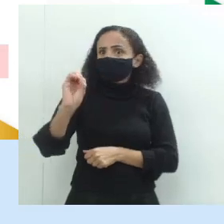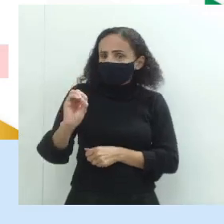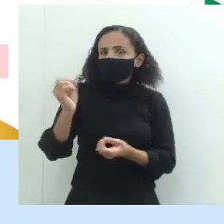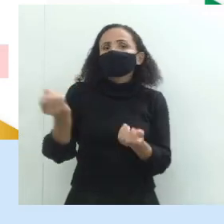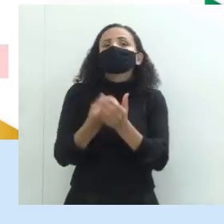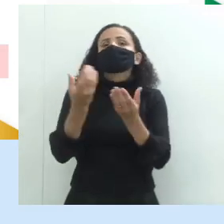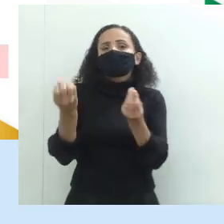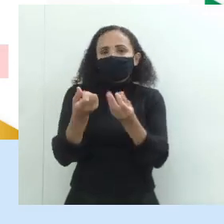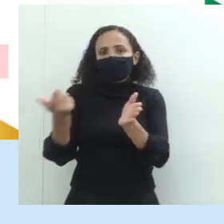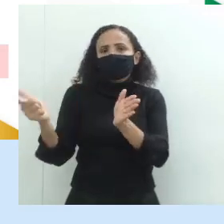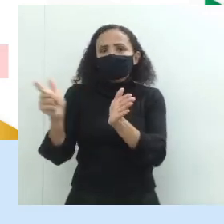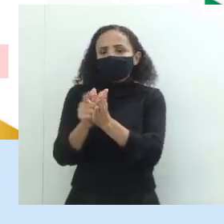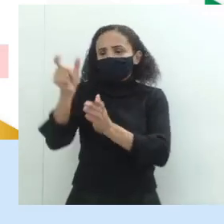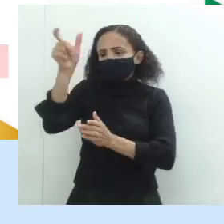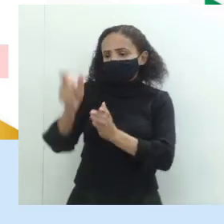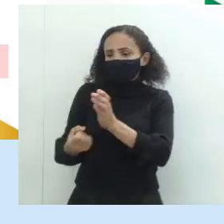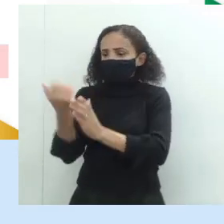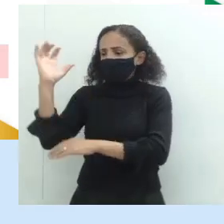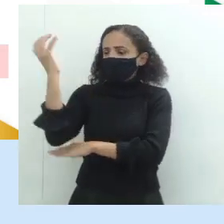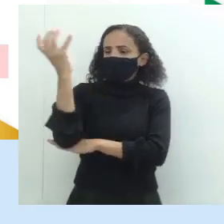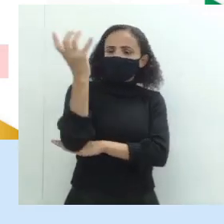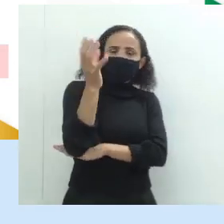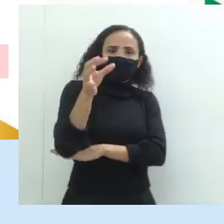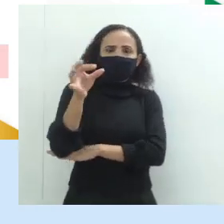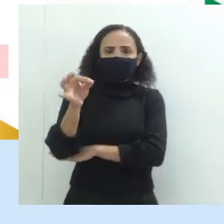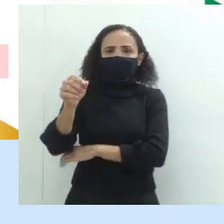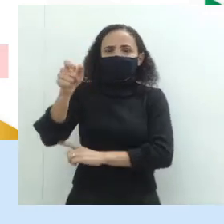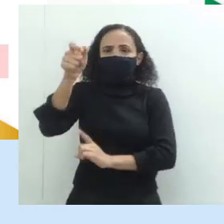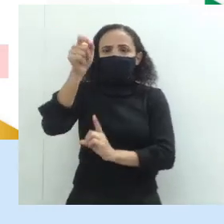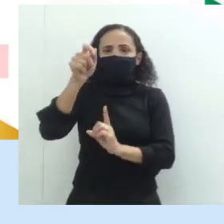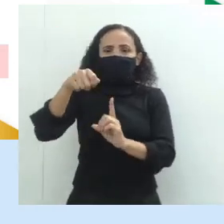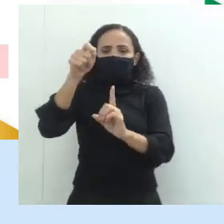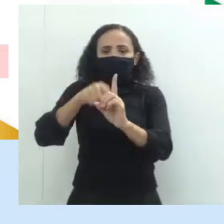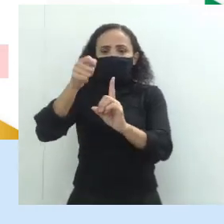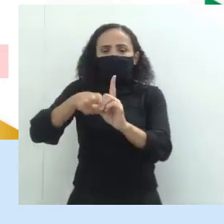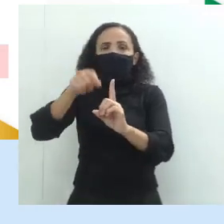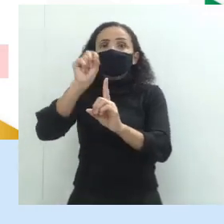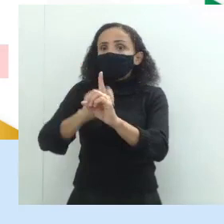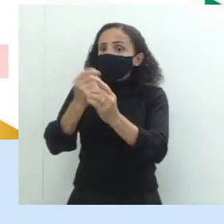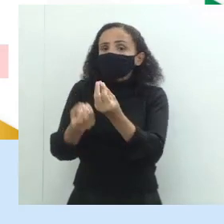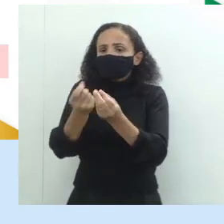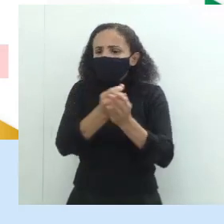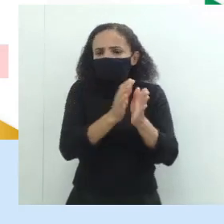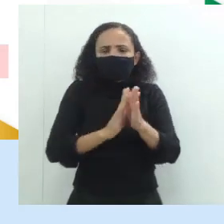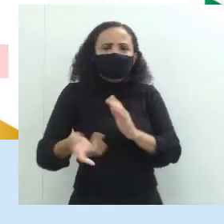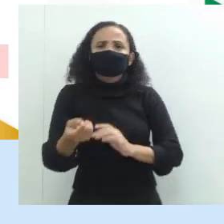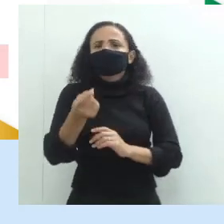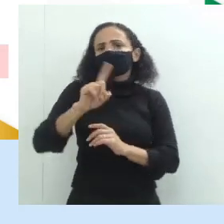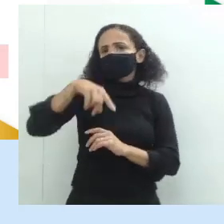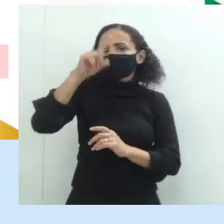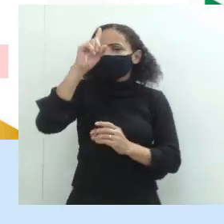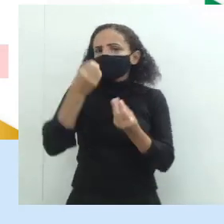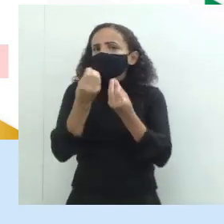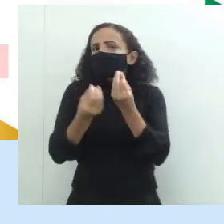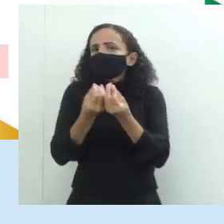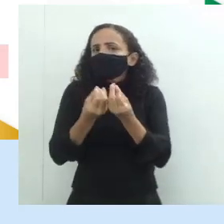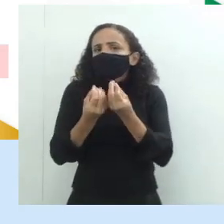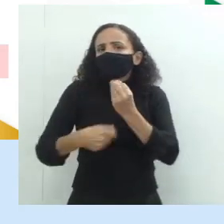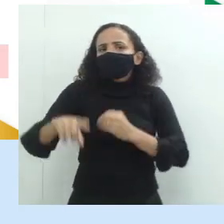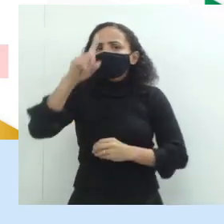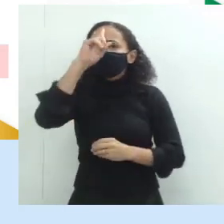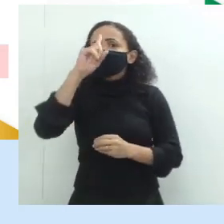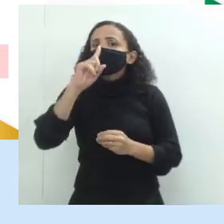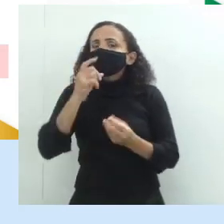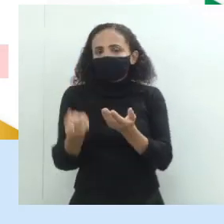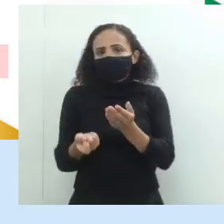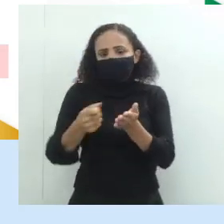das bananeiras, só que ele ficava, quando colocado ao sol, ele ficava meio amarelado. E aí ele servia para escrever nele. E